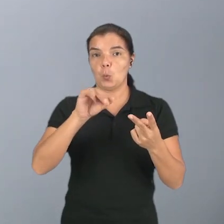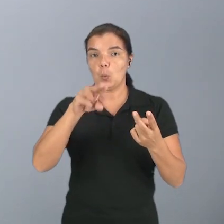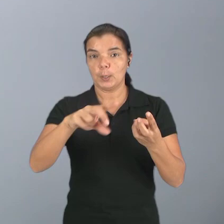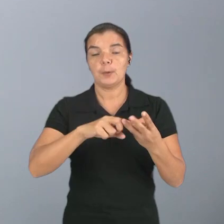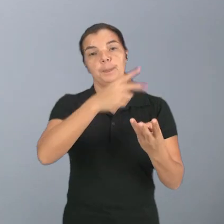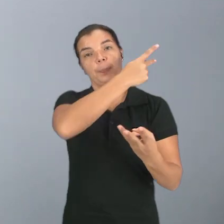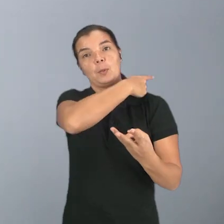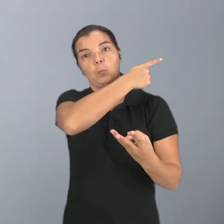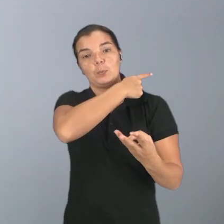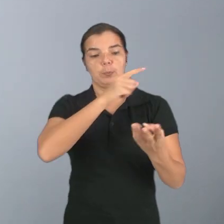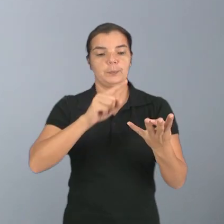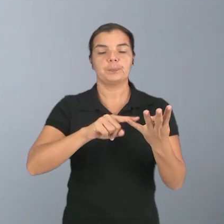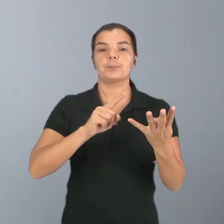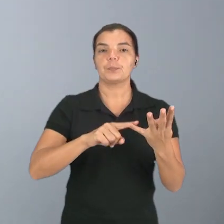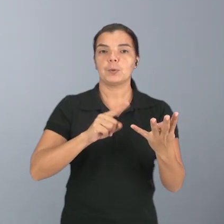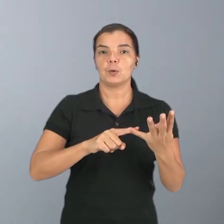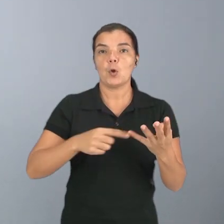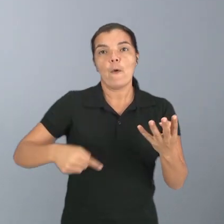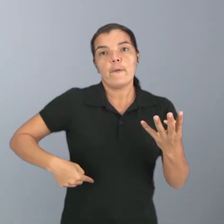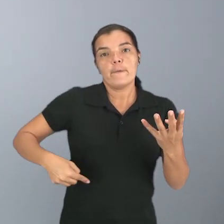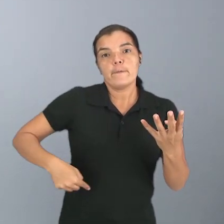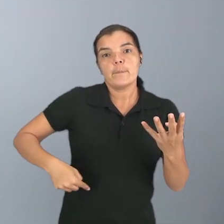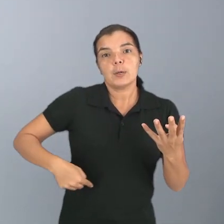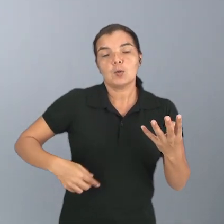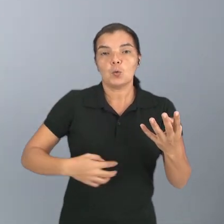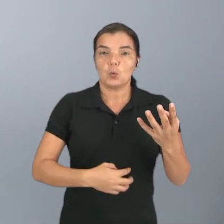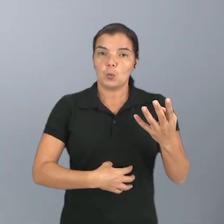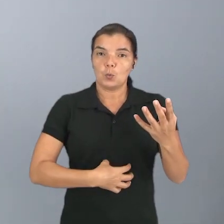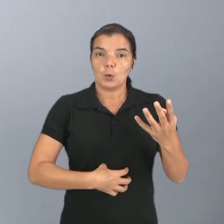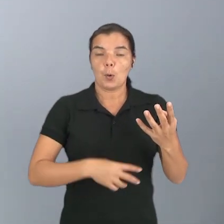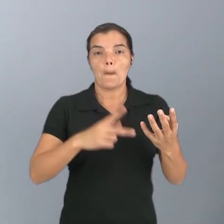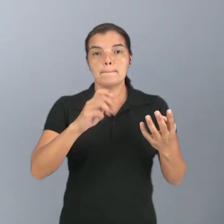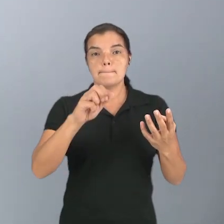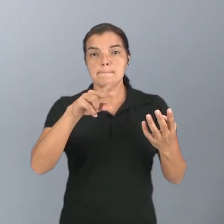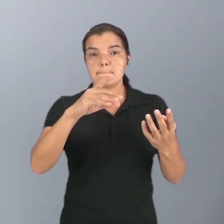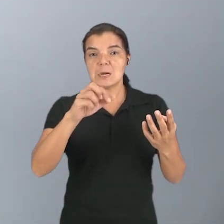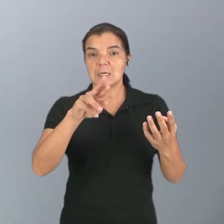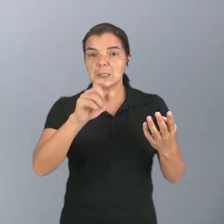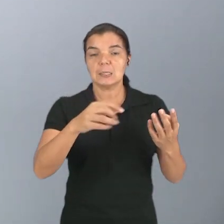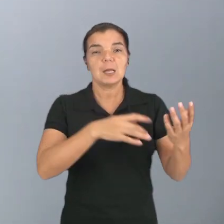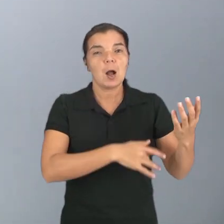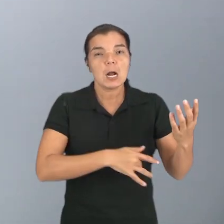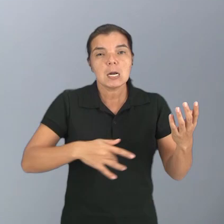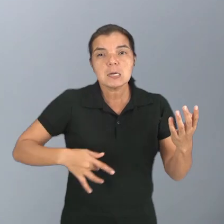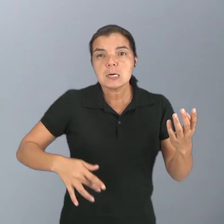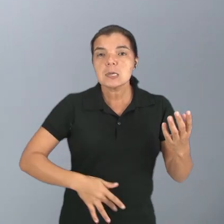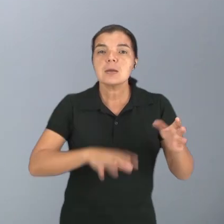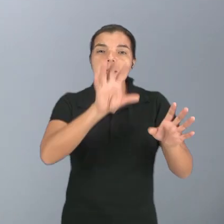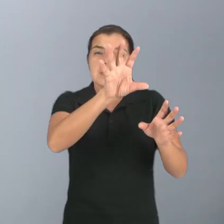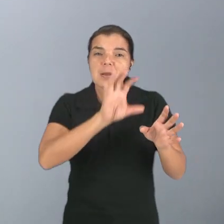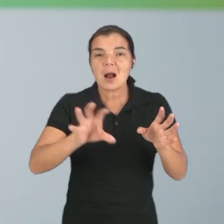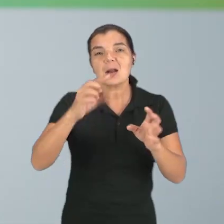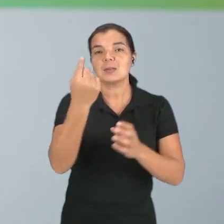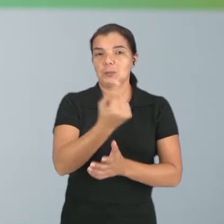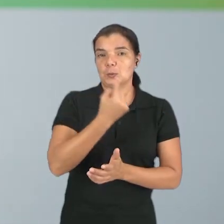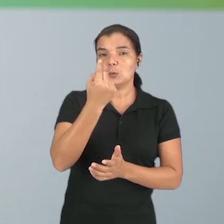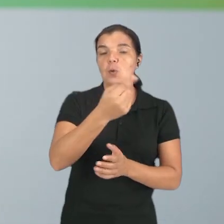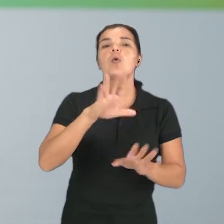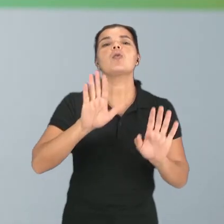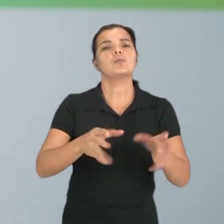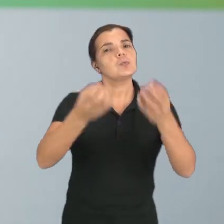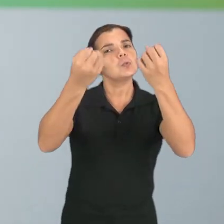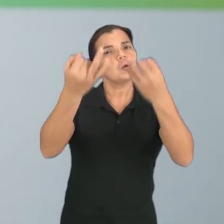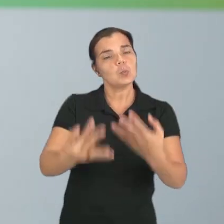os pulmões, tenho também o fígado, o estômago, o pâncreas, cada um sendo visto de forma individual, eu